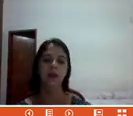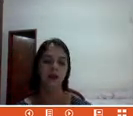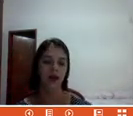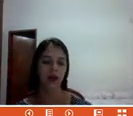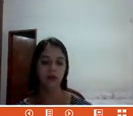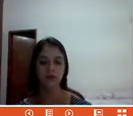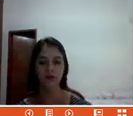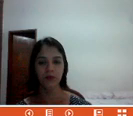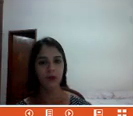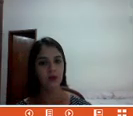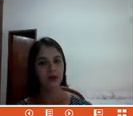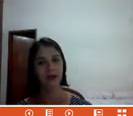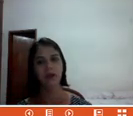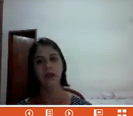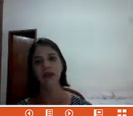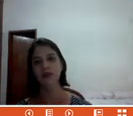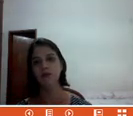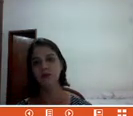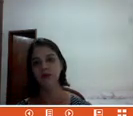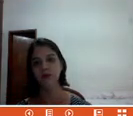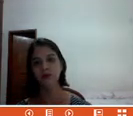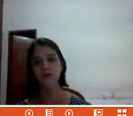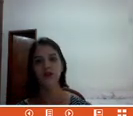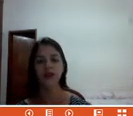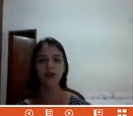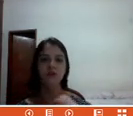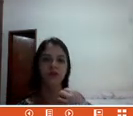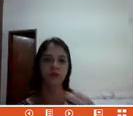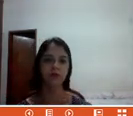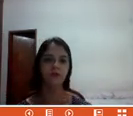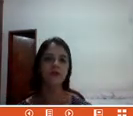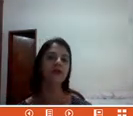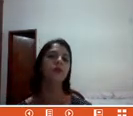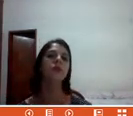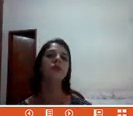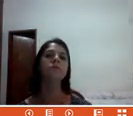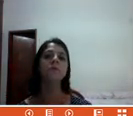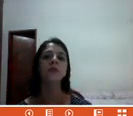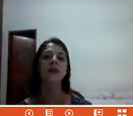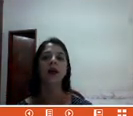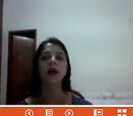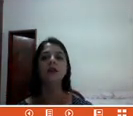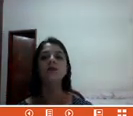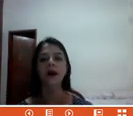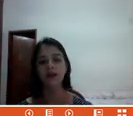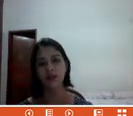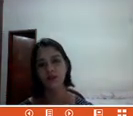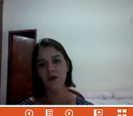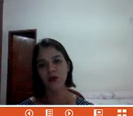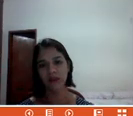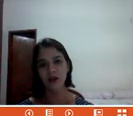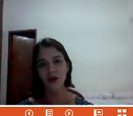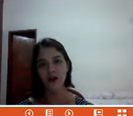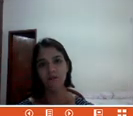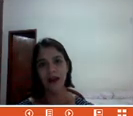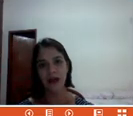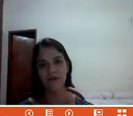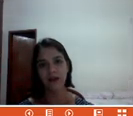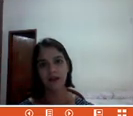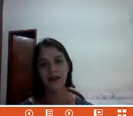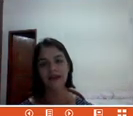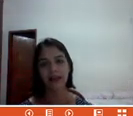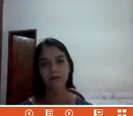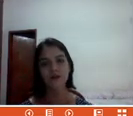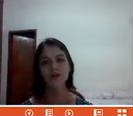assim, eu trouxe um pouquinho da teoria, de como surgiu, de como funciona. Espero que a gente possa, logo em